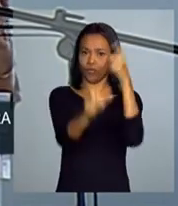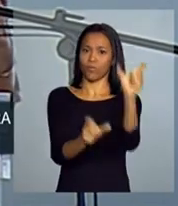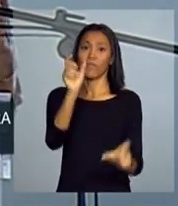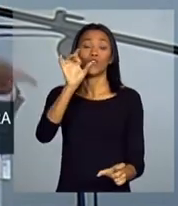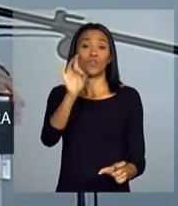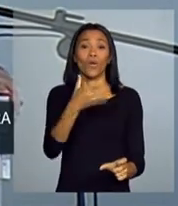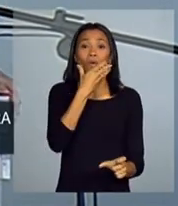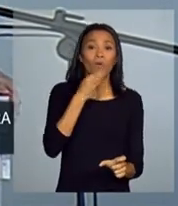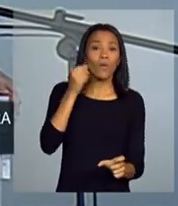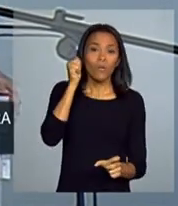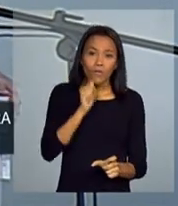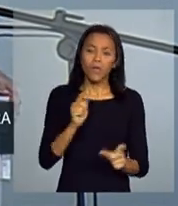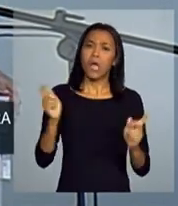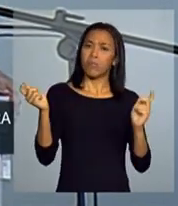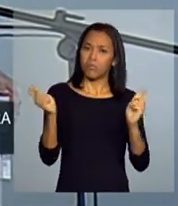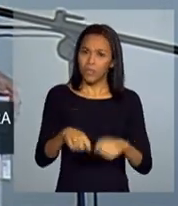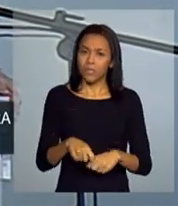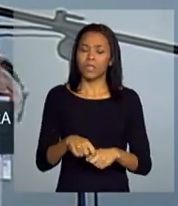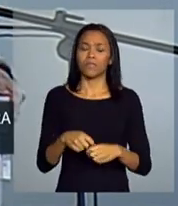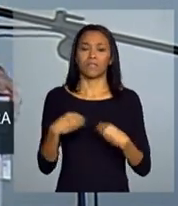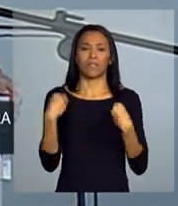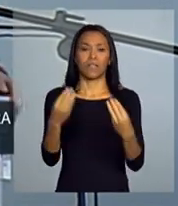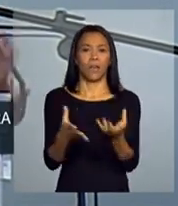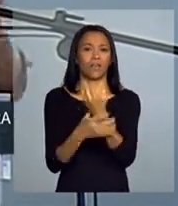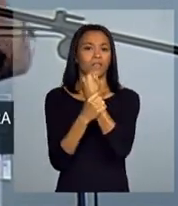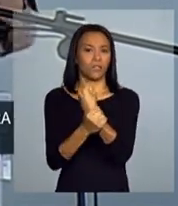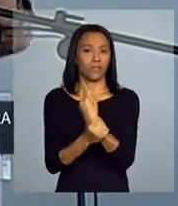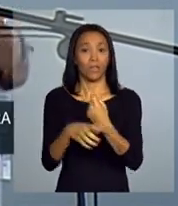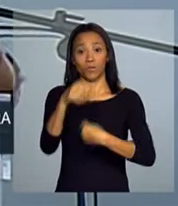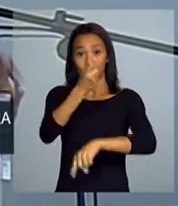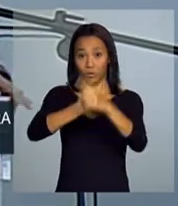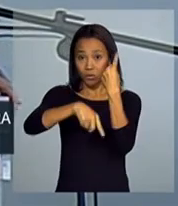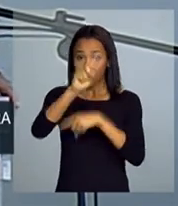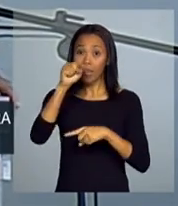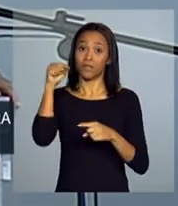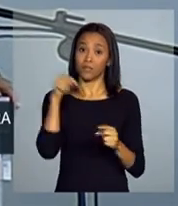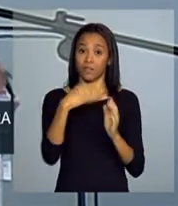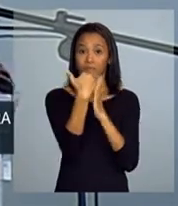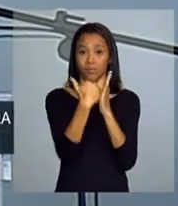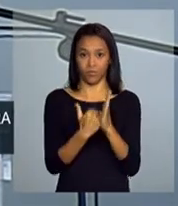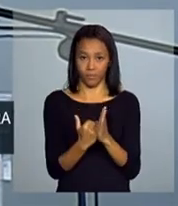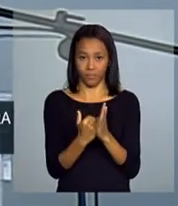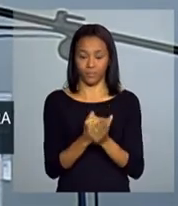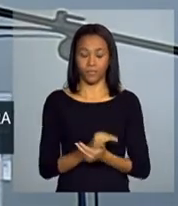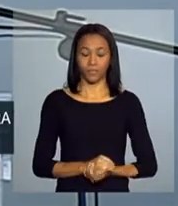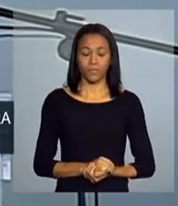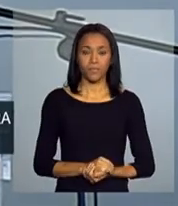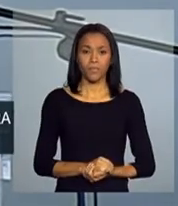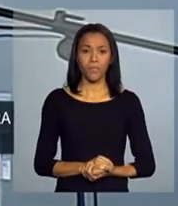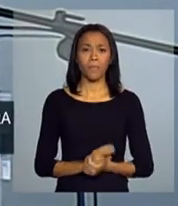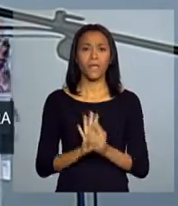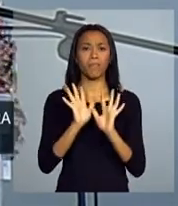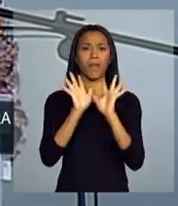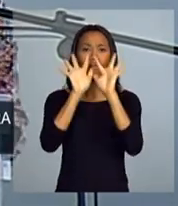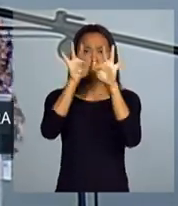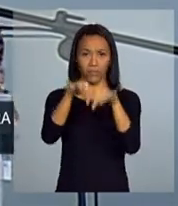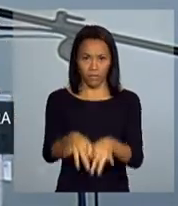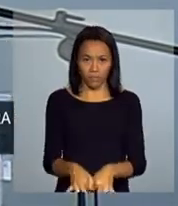as prefeitas podem garantir o sucesso dessa operação. E, para